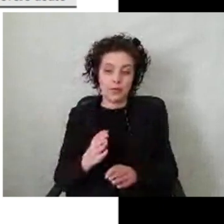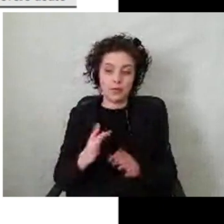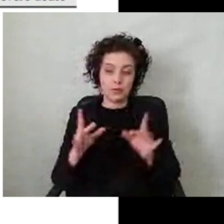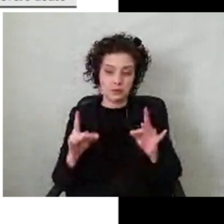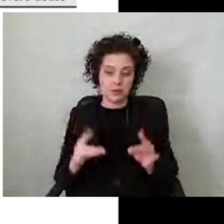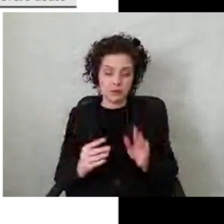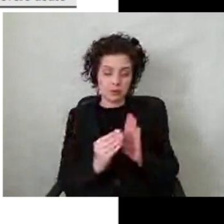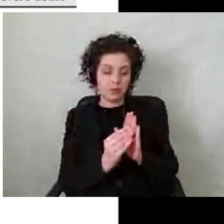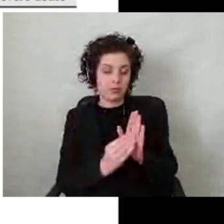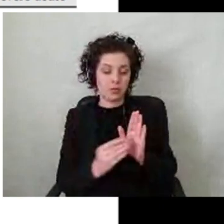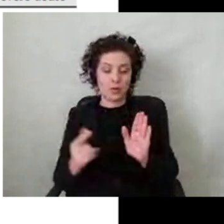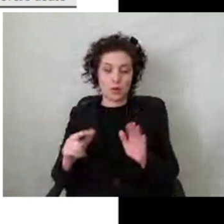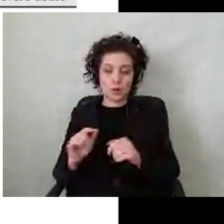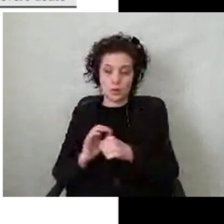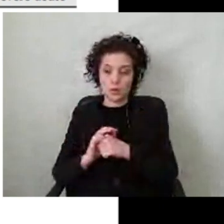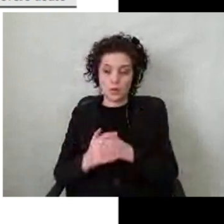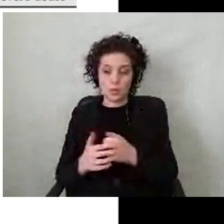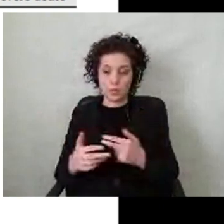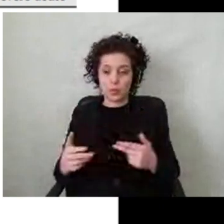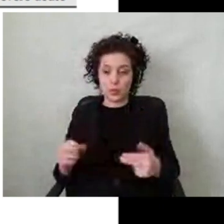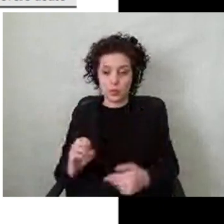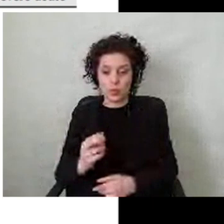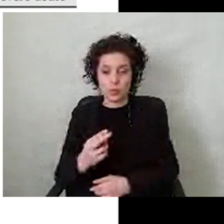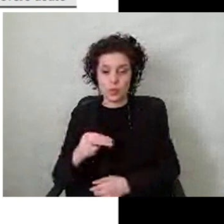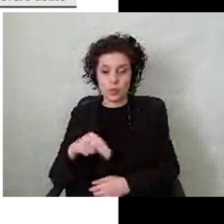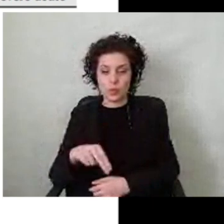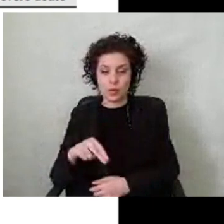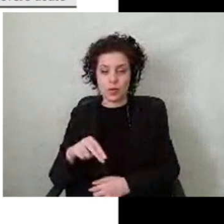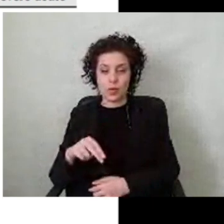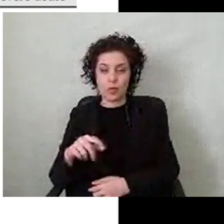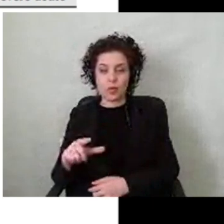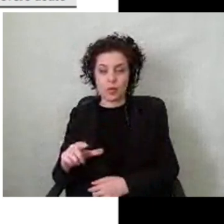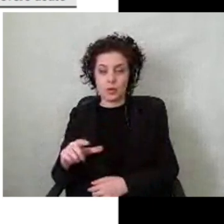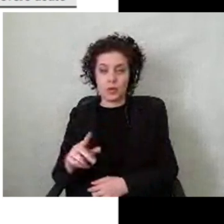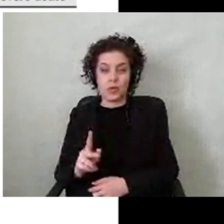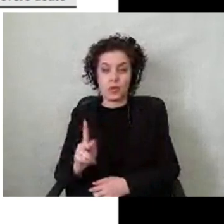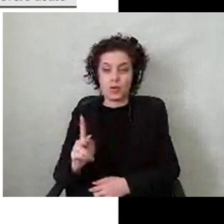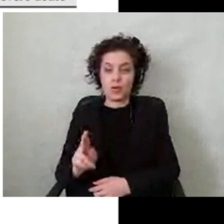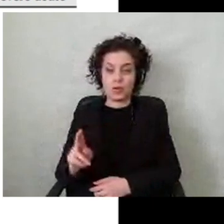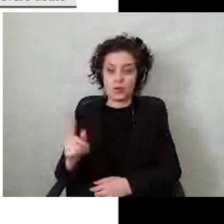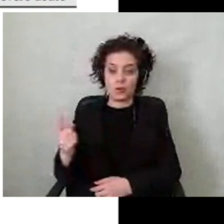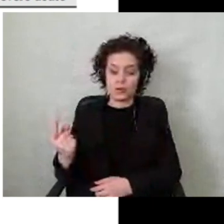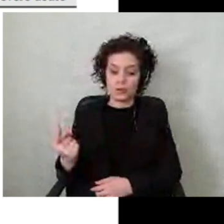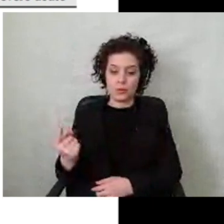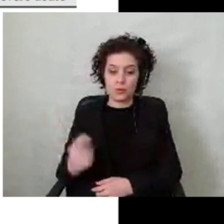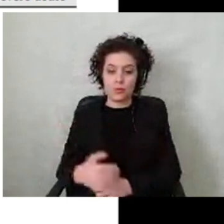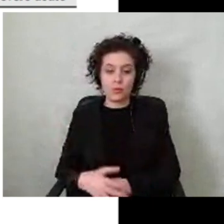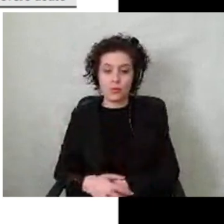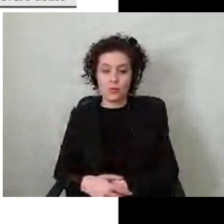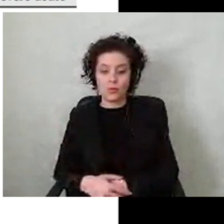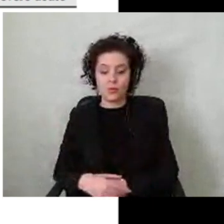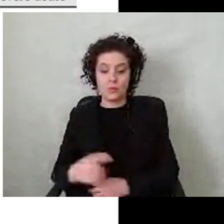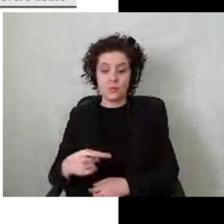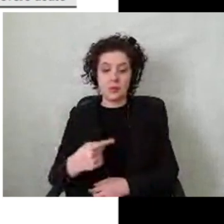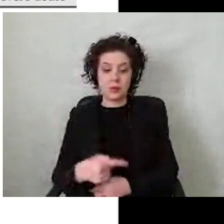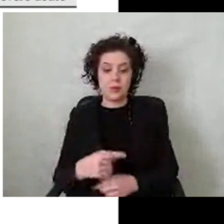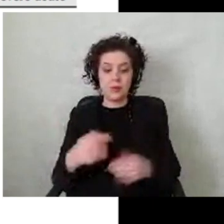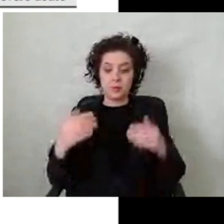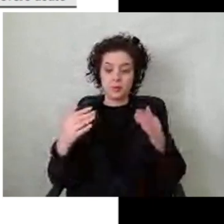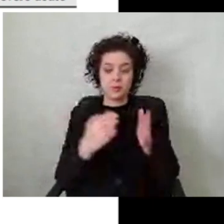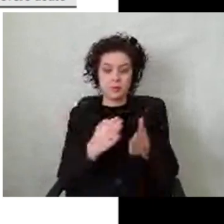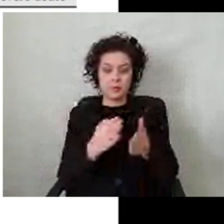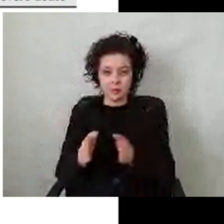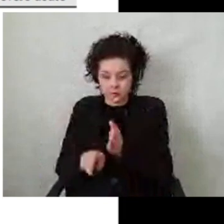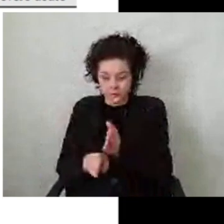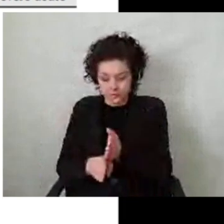o NL63 e o HKU1. E seguindo a cronologia, em 2000 descrito